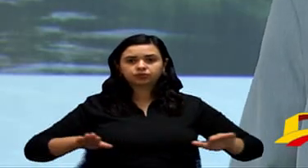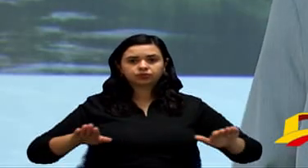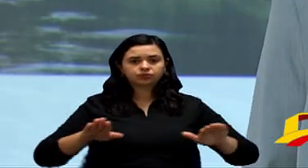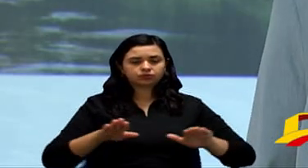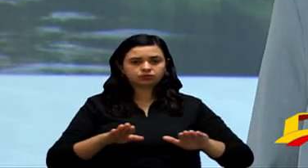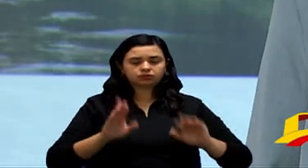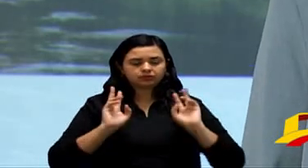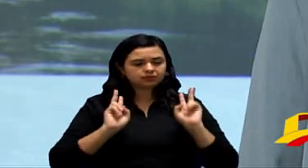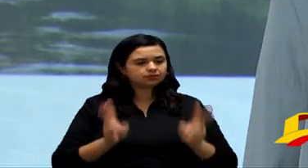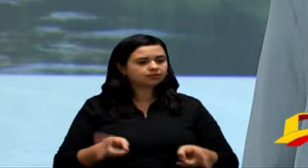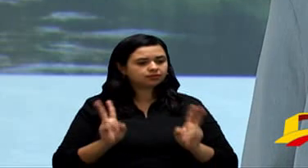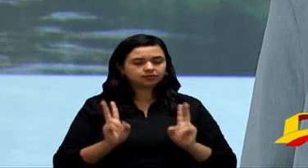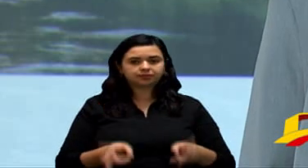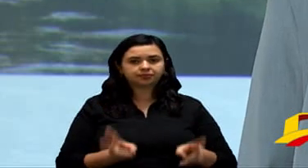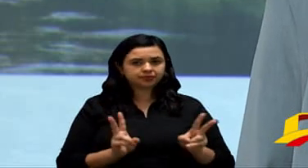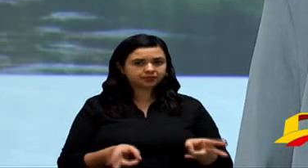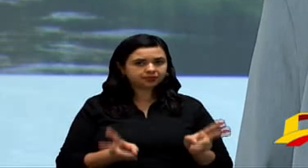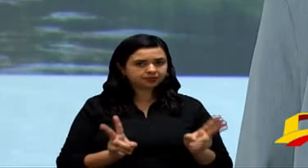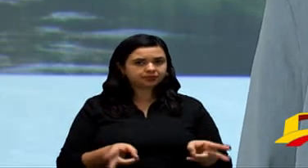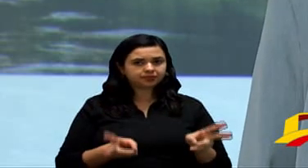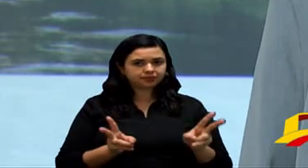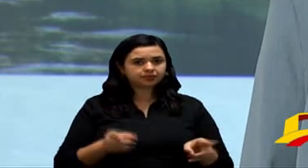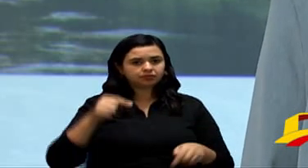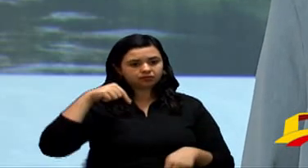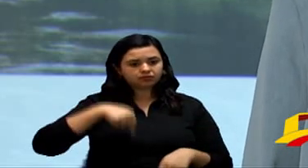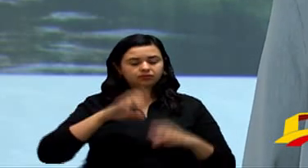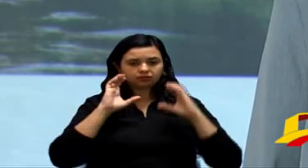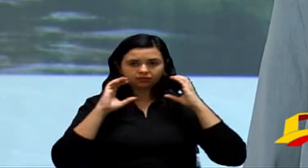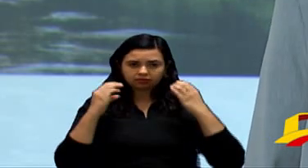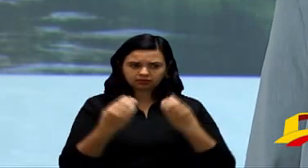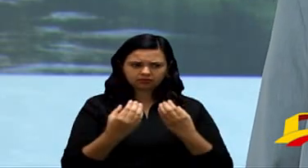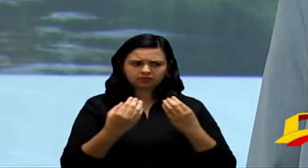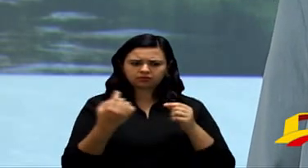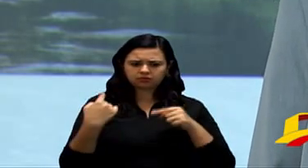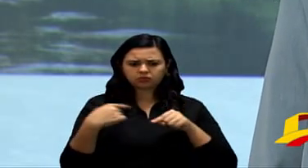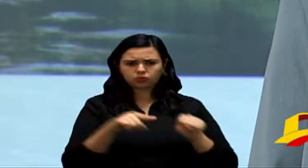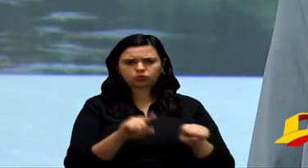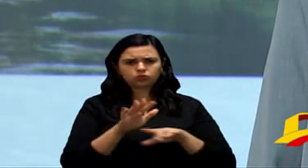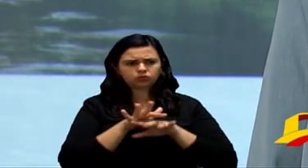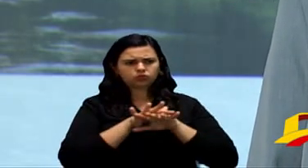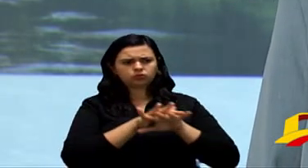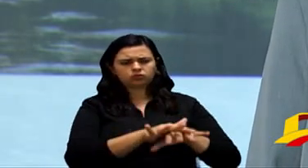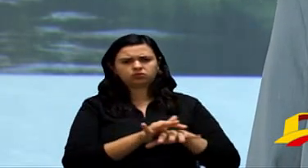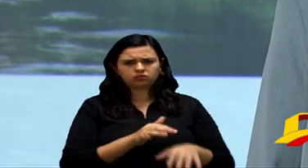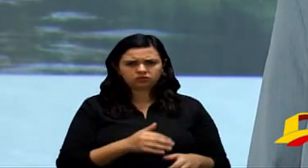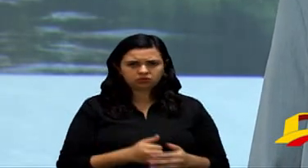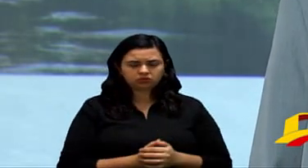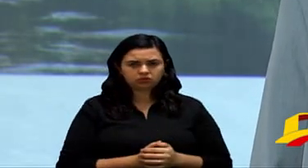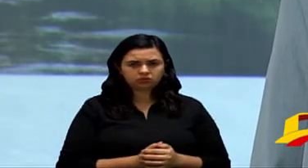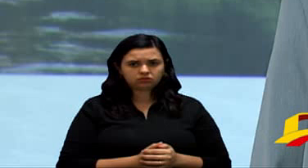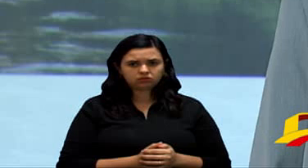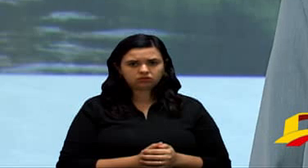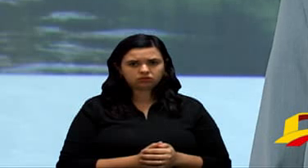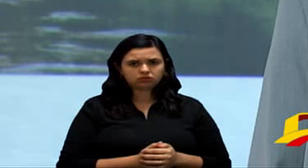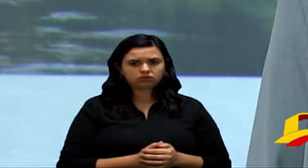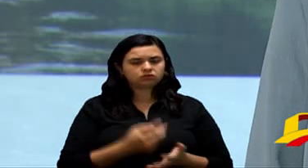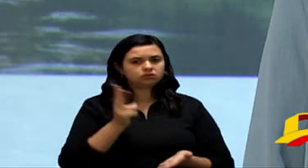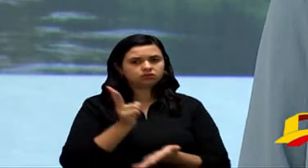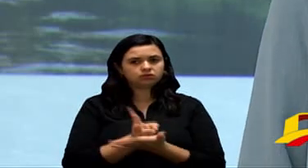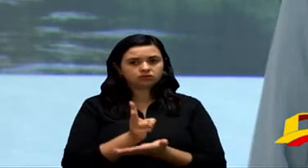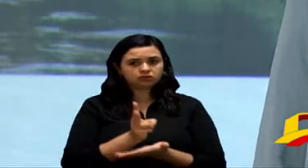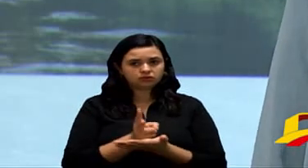que esta casa foi ofendida e agredida e geralmente é